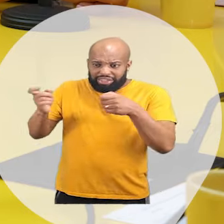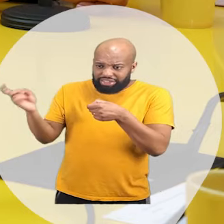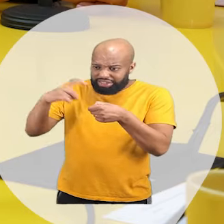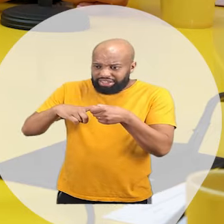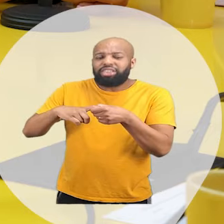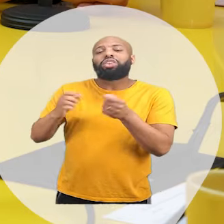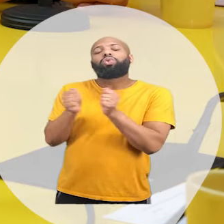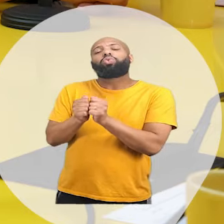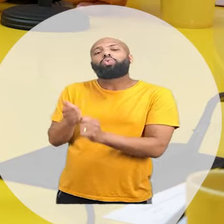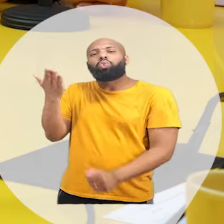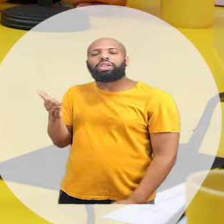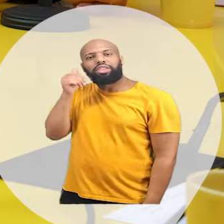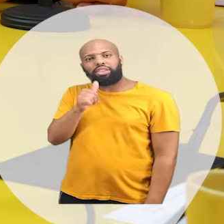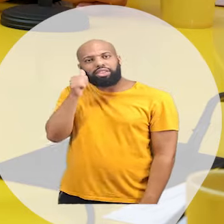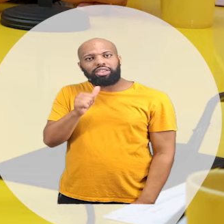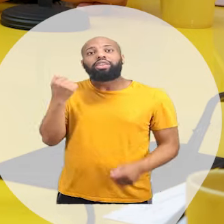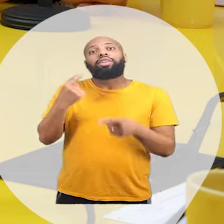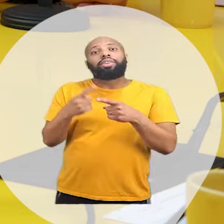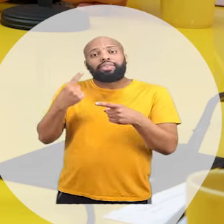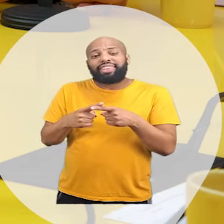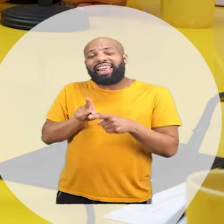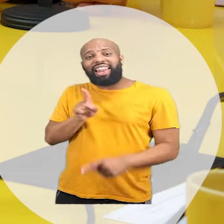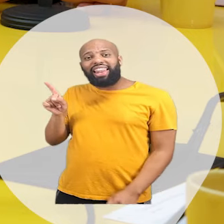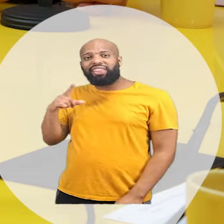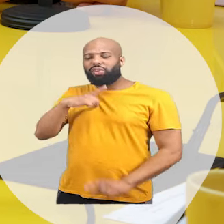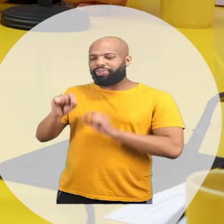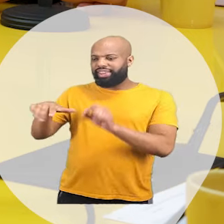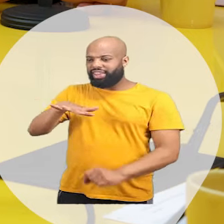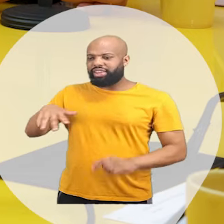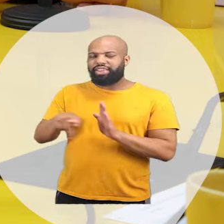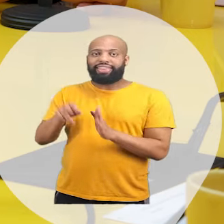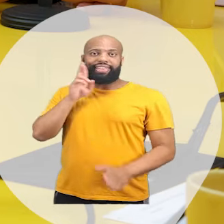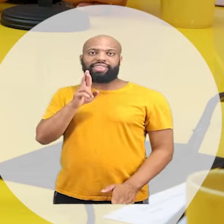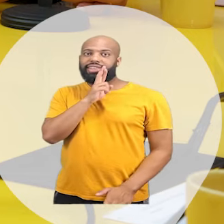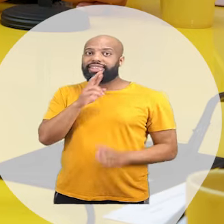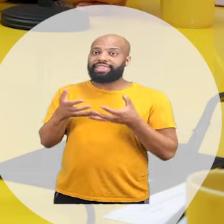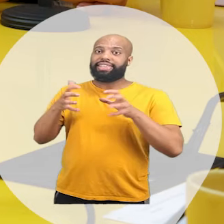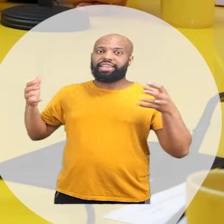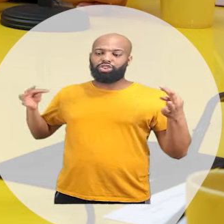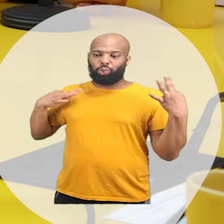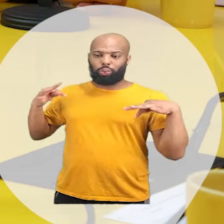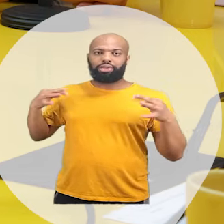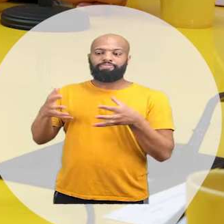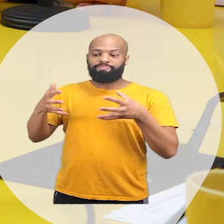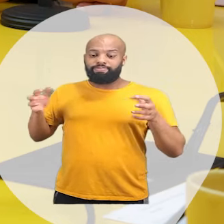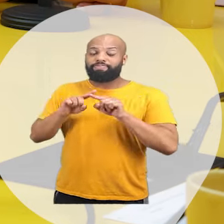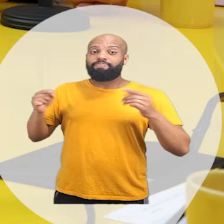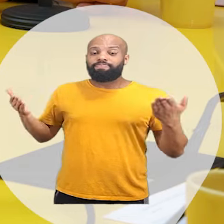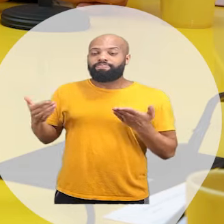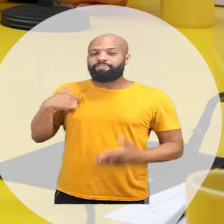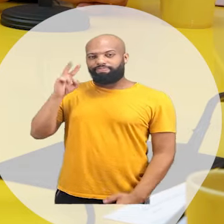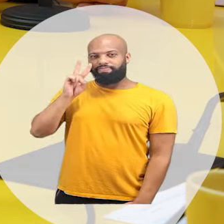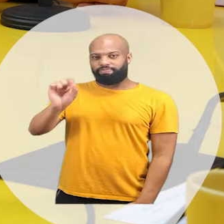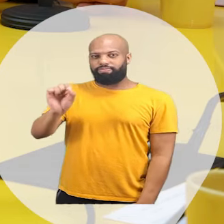preciso fazer uma parceria com essa mulher porque lá eles têm o setor de restaurante muito grande turismo Lá é muito grande e